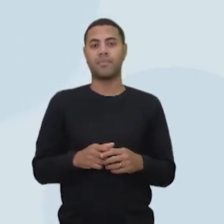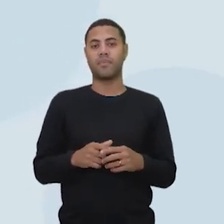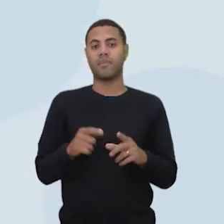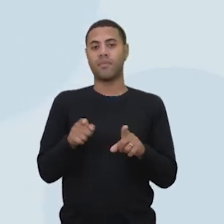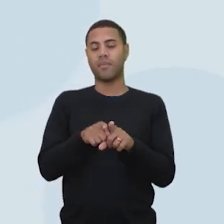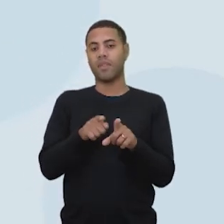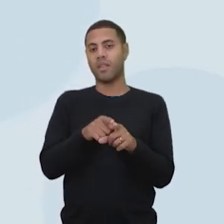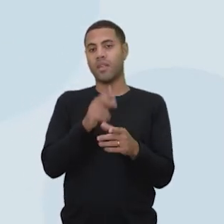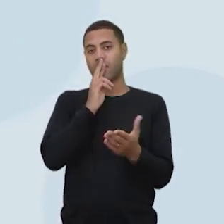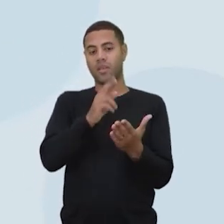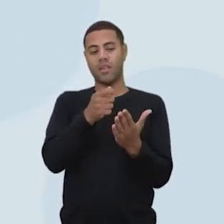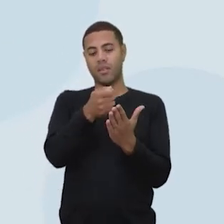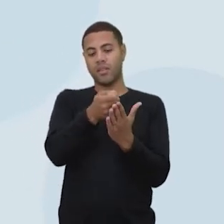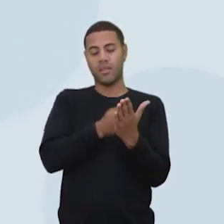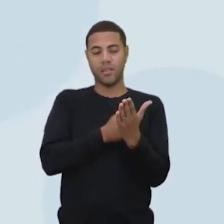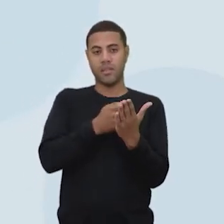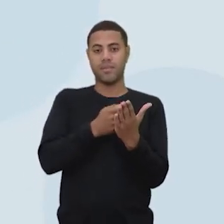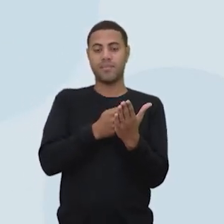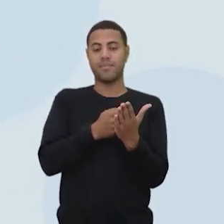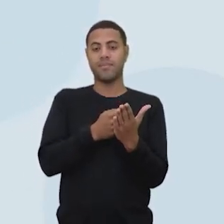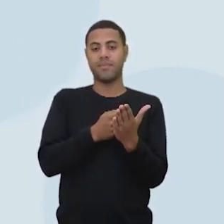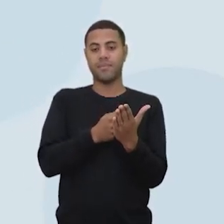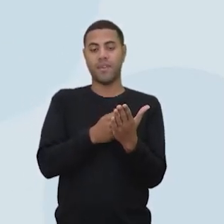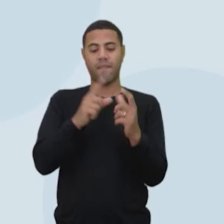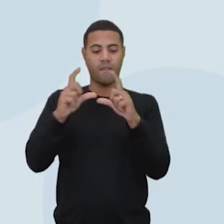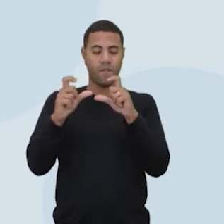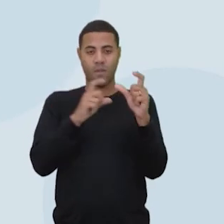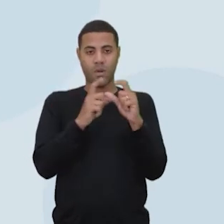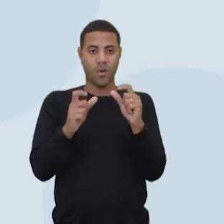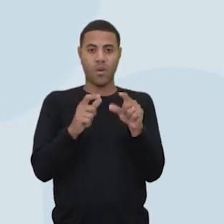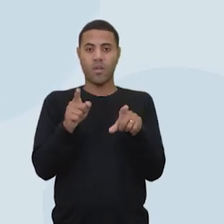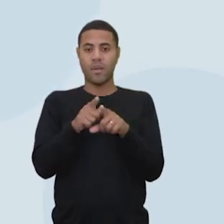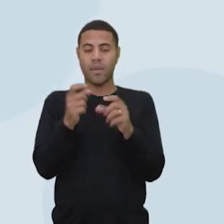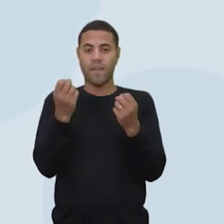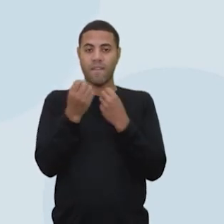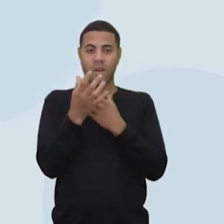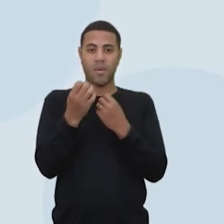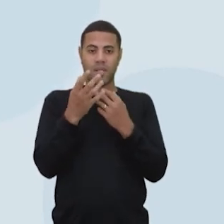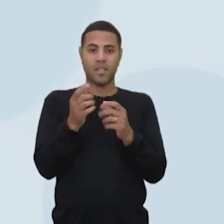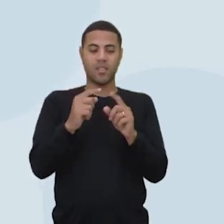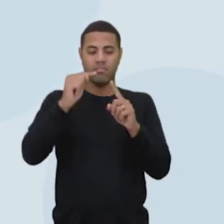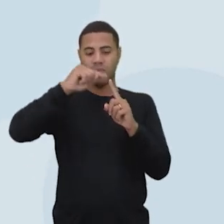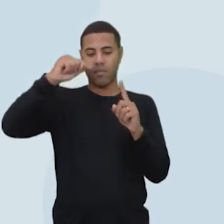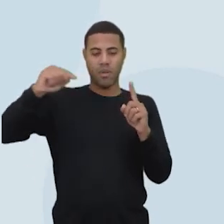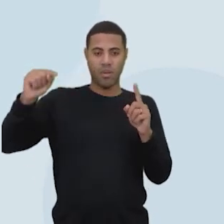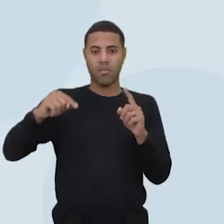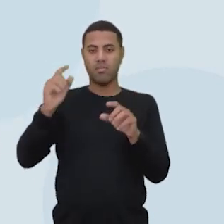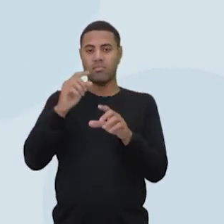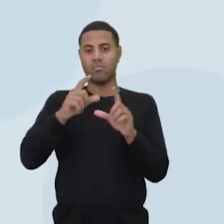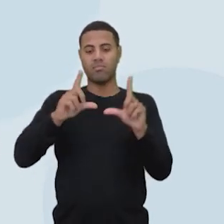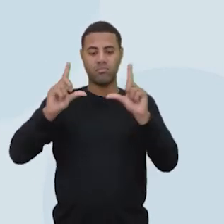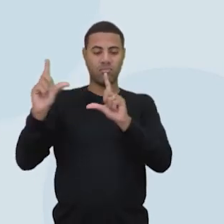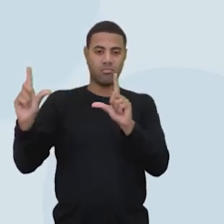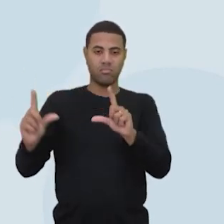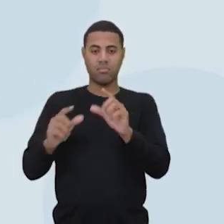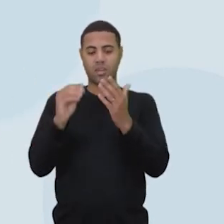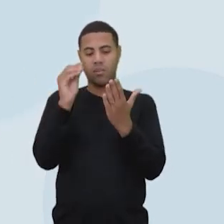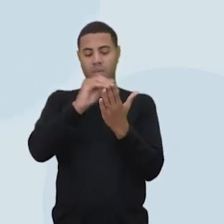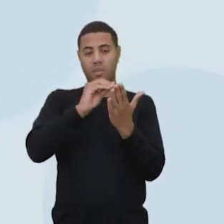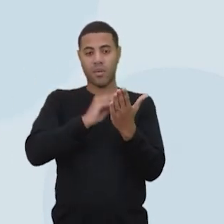resultados e registre na forma de fotos, dados impressos, gráficos, cartões, identificação